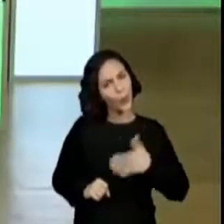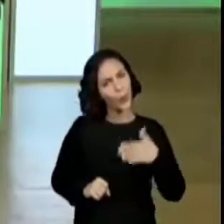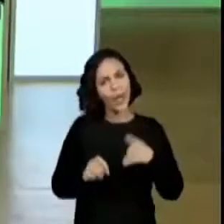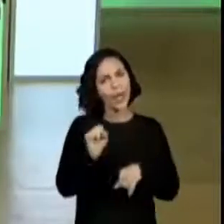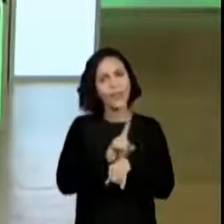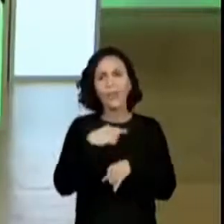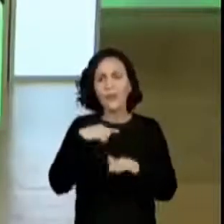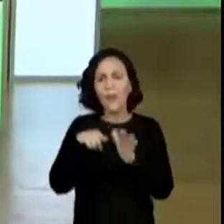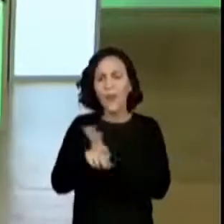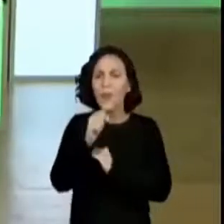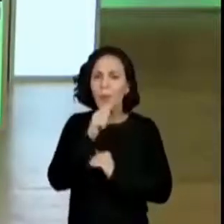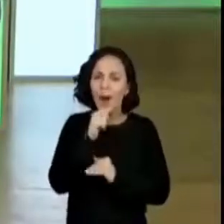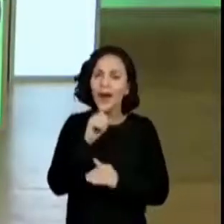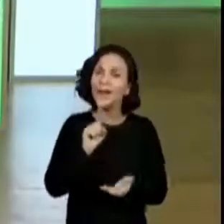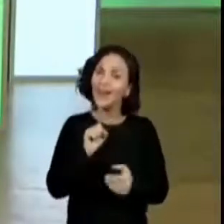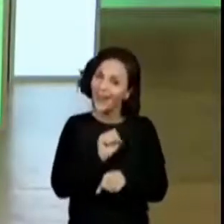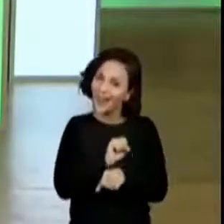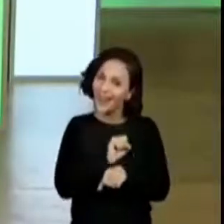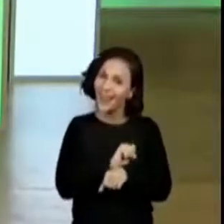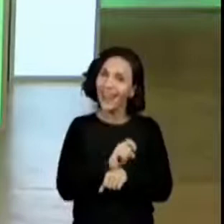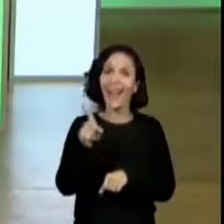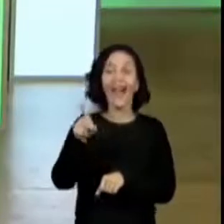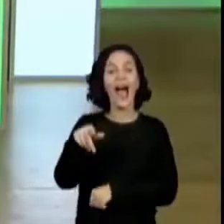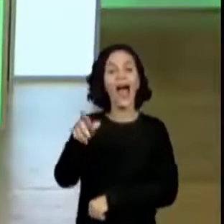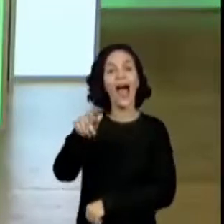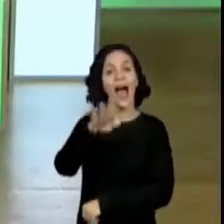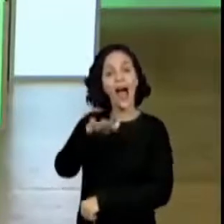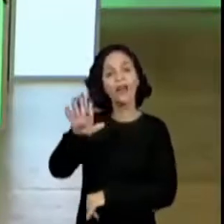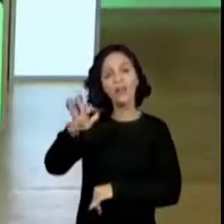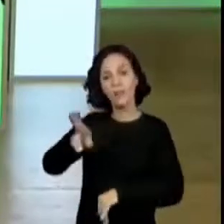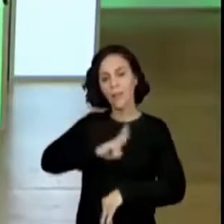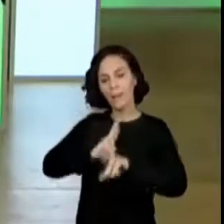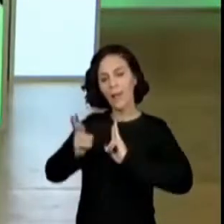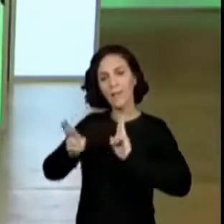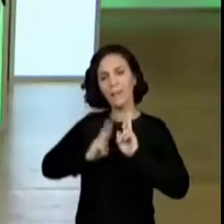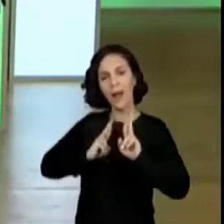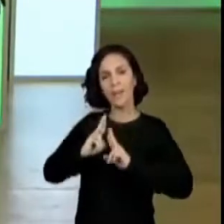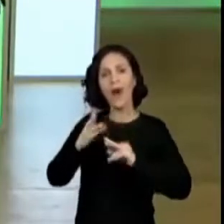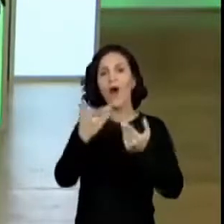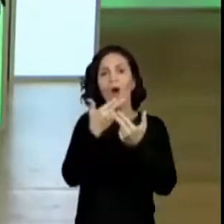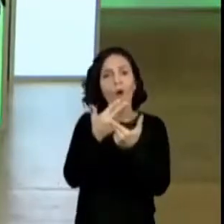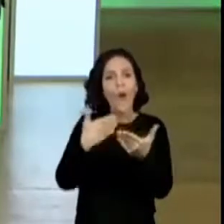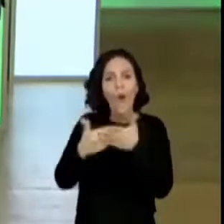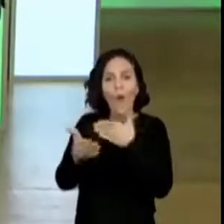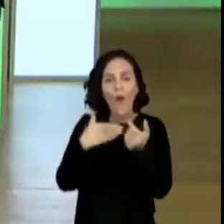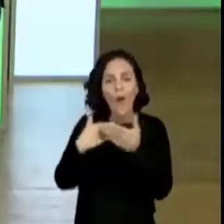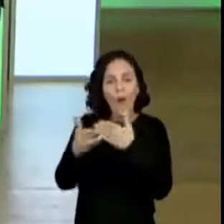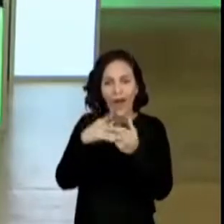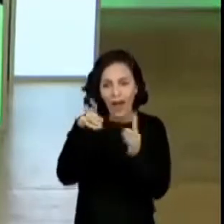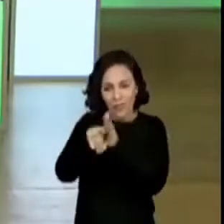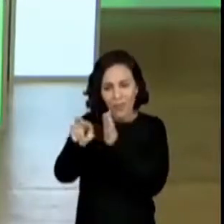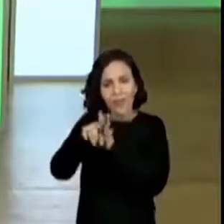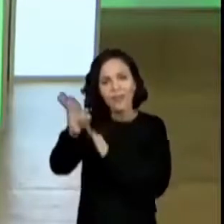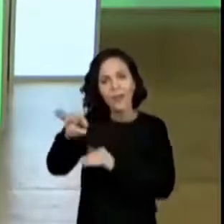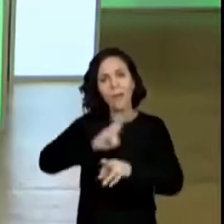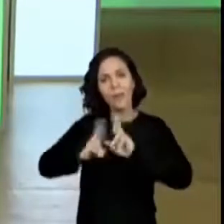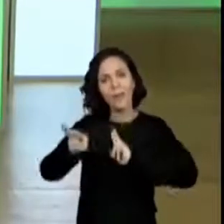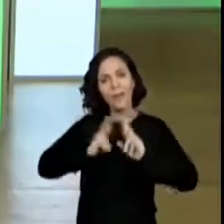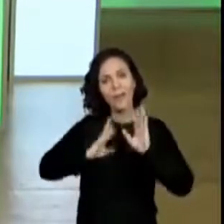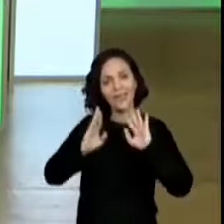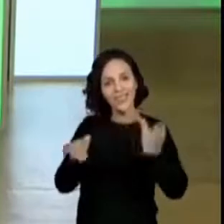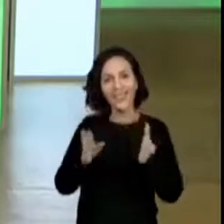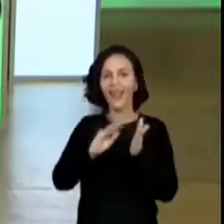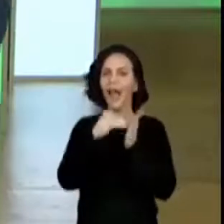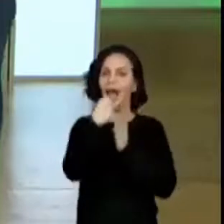fazer a pergunta. Teve um aluno que escreveu absolutamente todas as informações que você poderia pedir sobre eles estão. Bom, isso. Tá vendo?